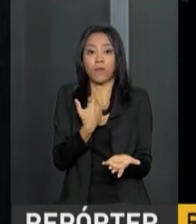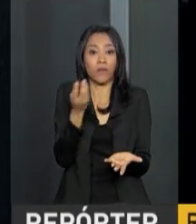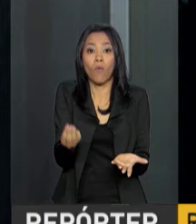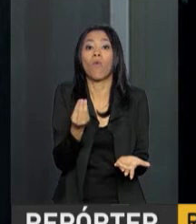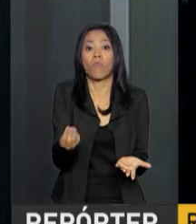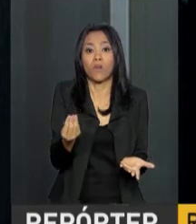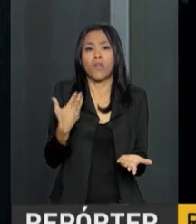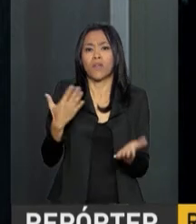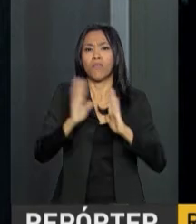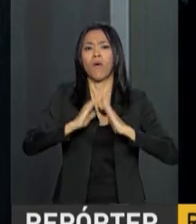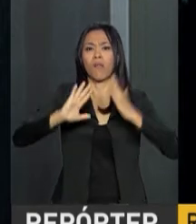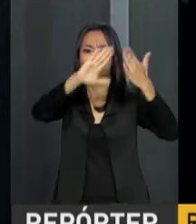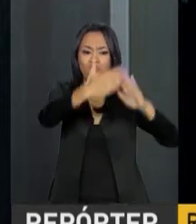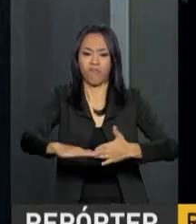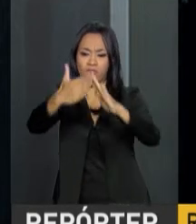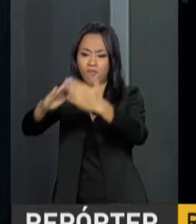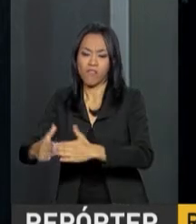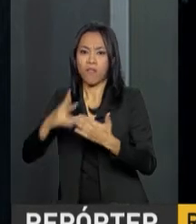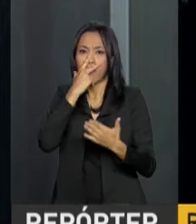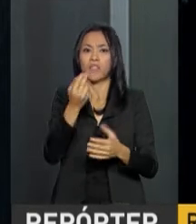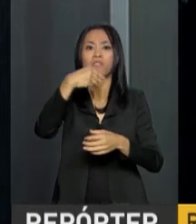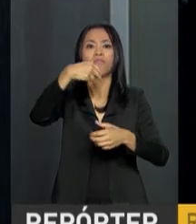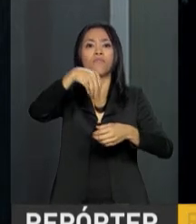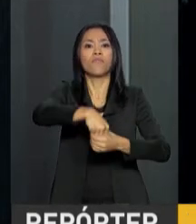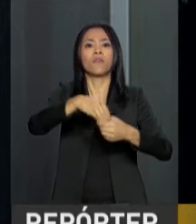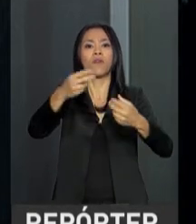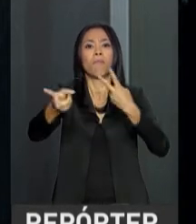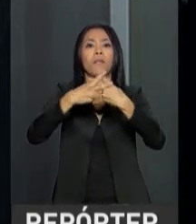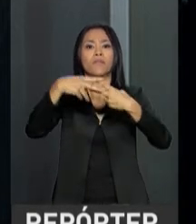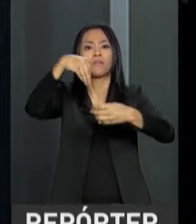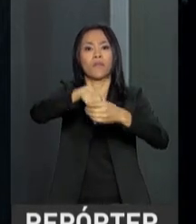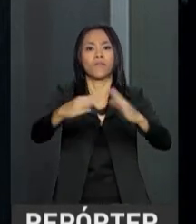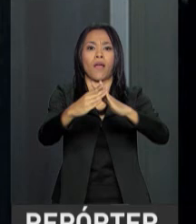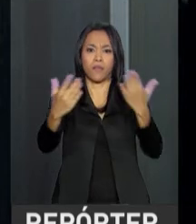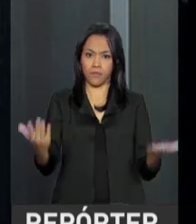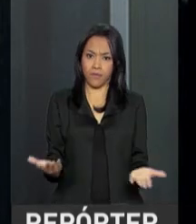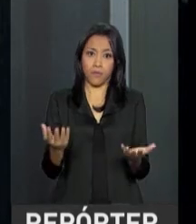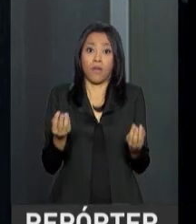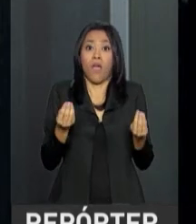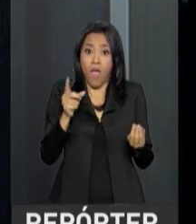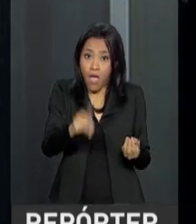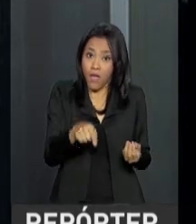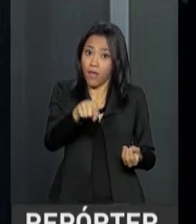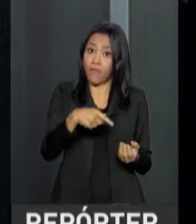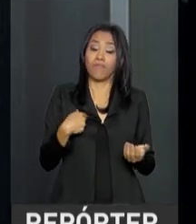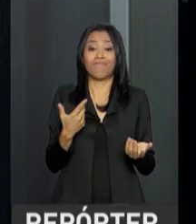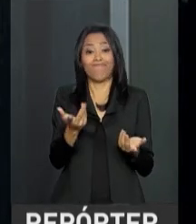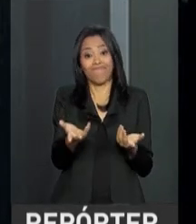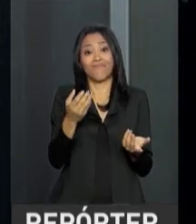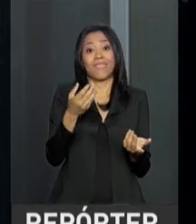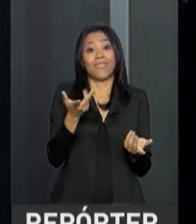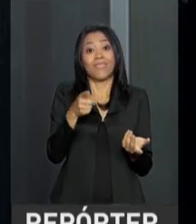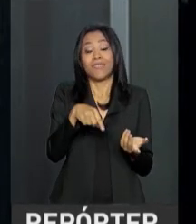hoje nas periferias encurralada encarcerada dentro das suas próprias casas é uma população que é refém de uma população